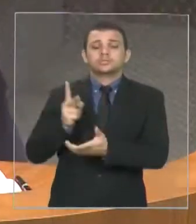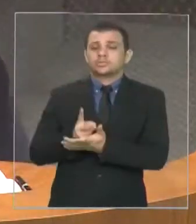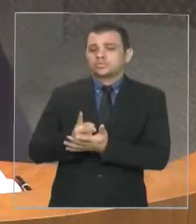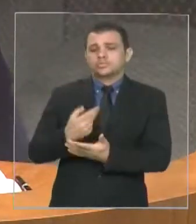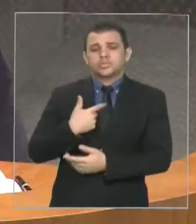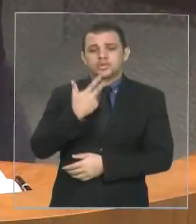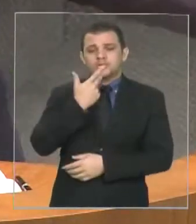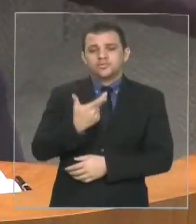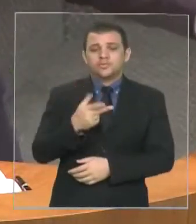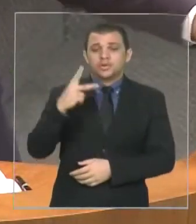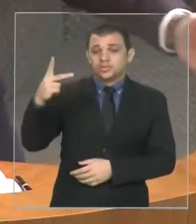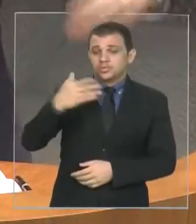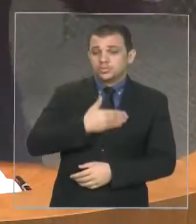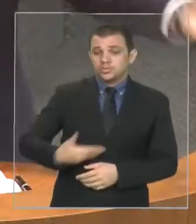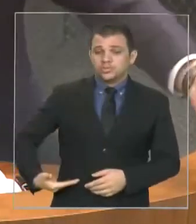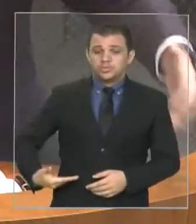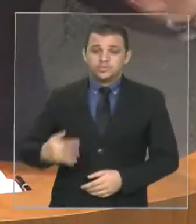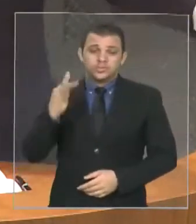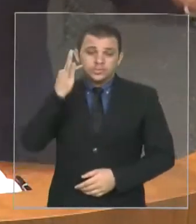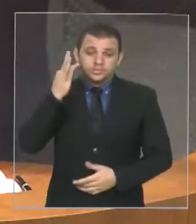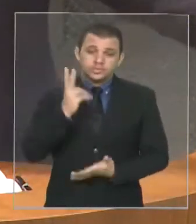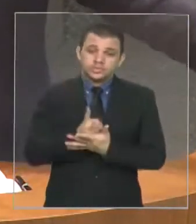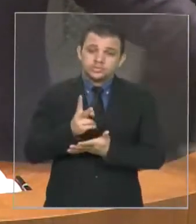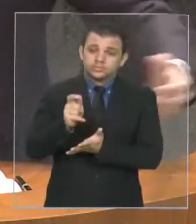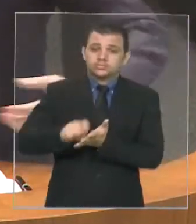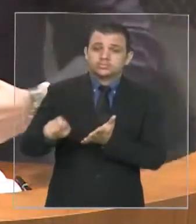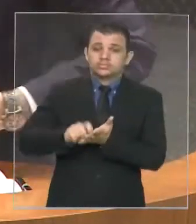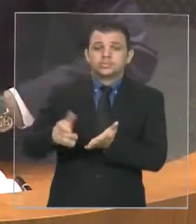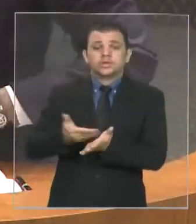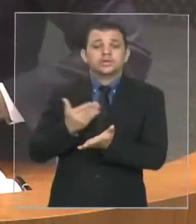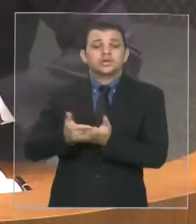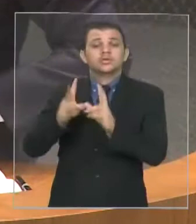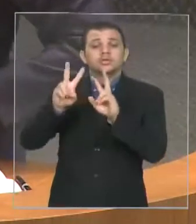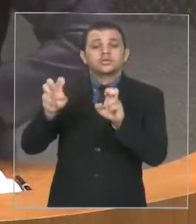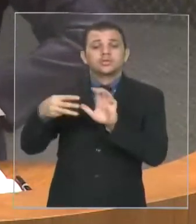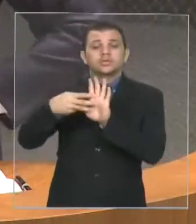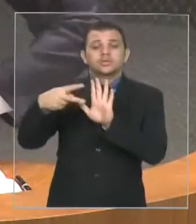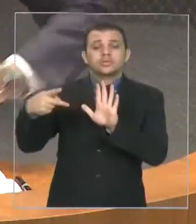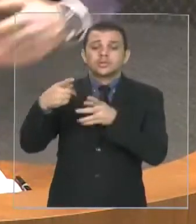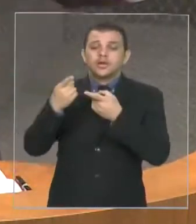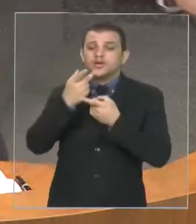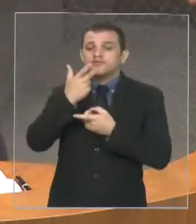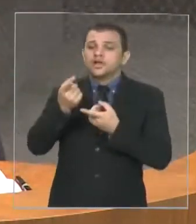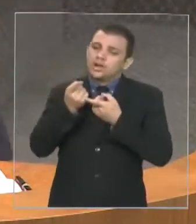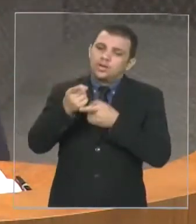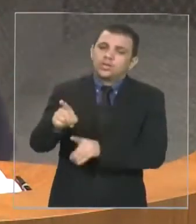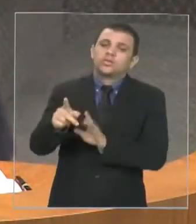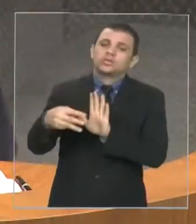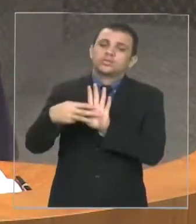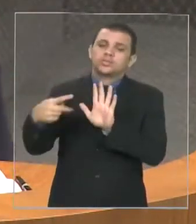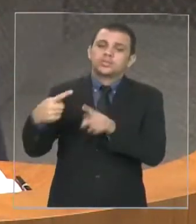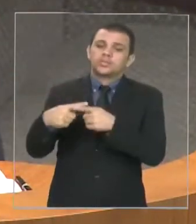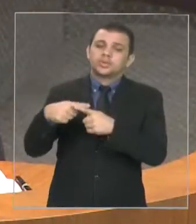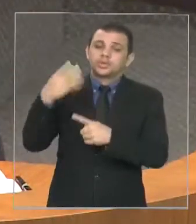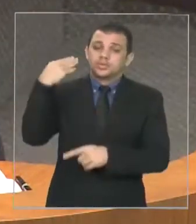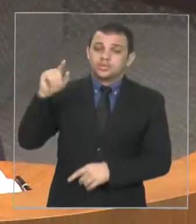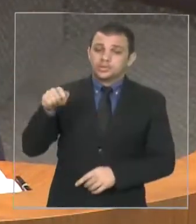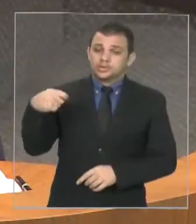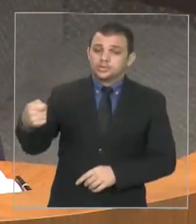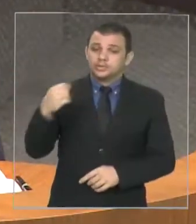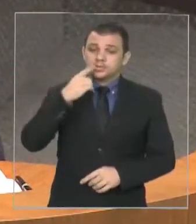governador que escreveu um livro a respeito das medidas provisórias, criticando as medidas provisórias, na época em que era deputado federal,